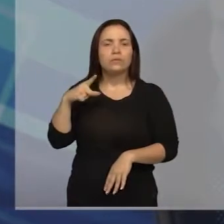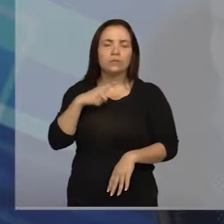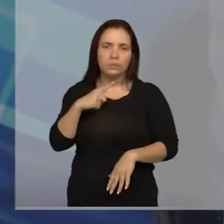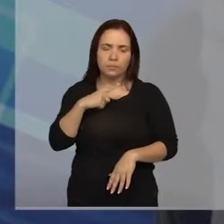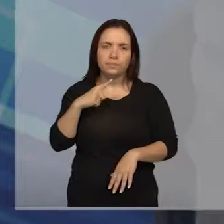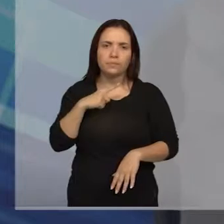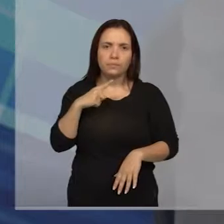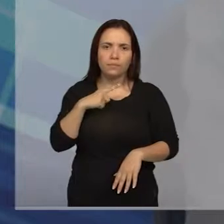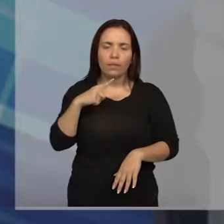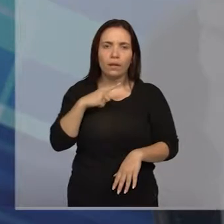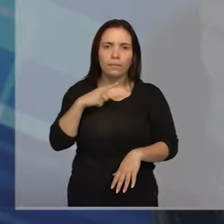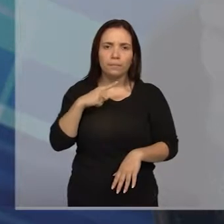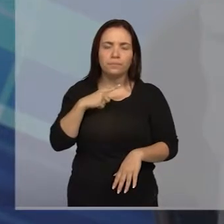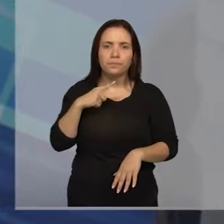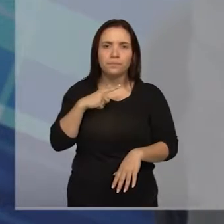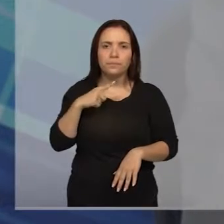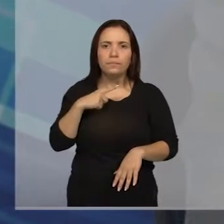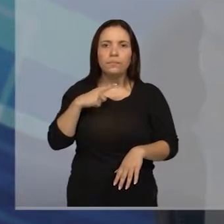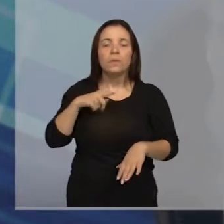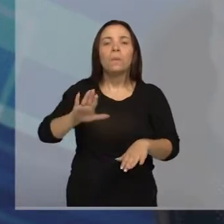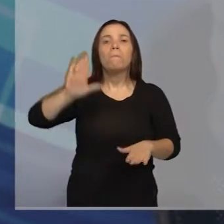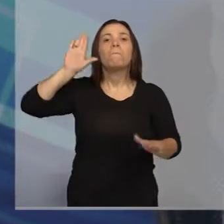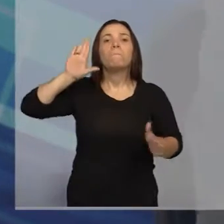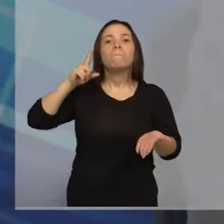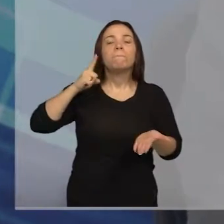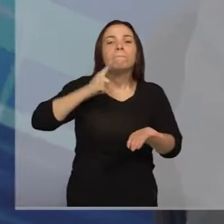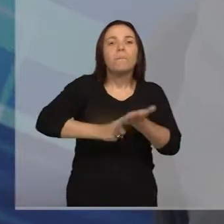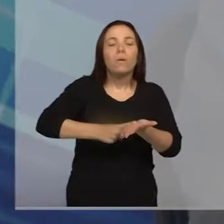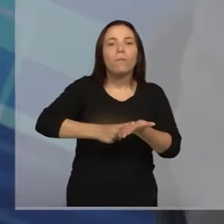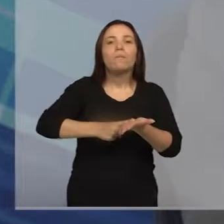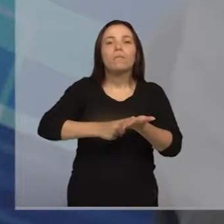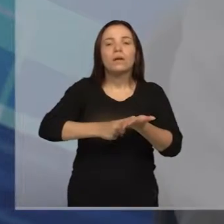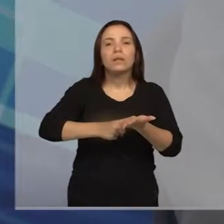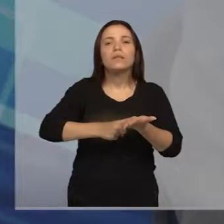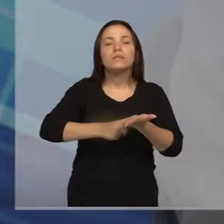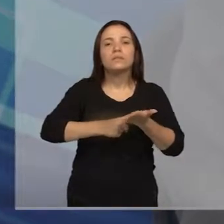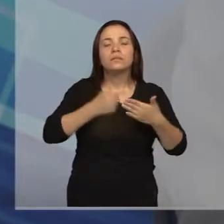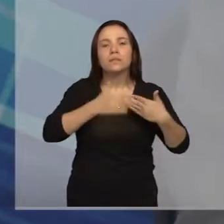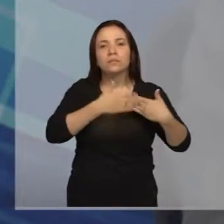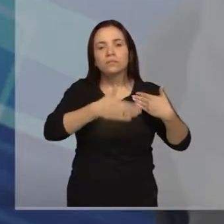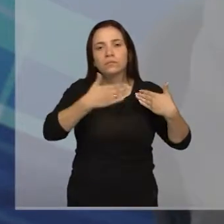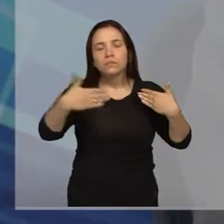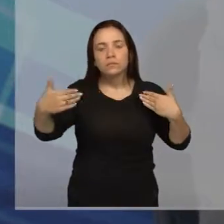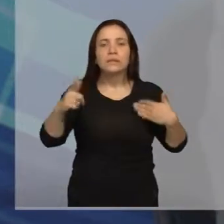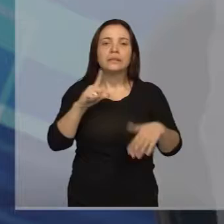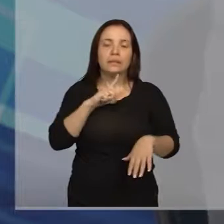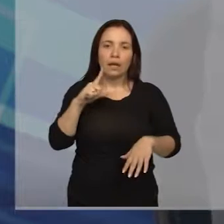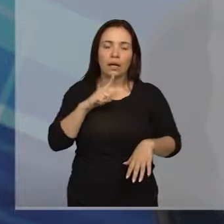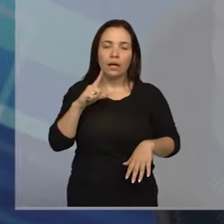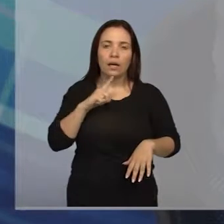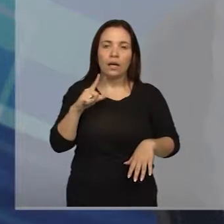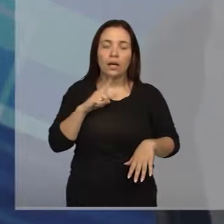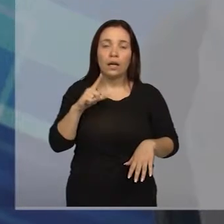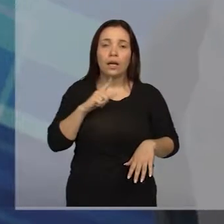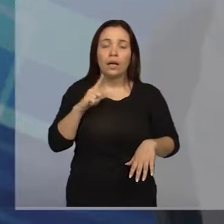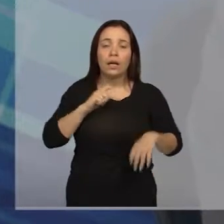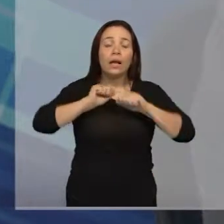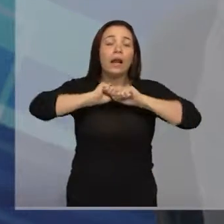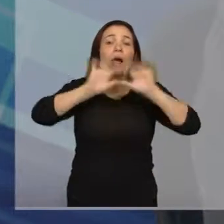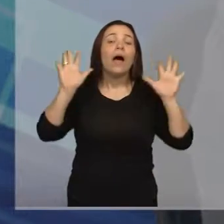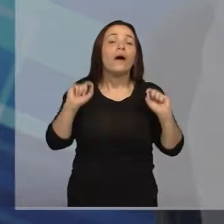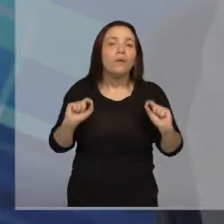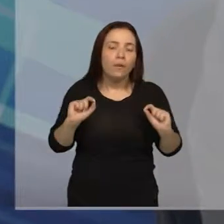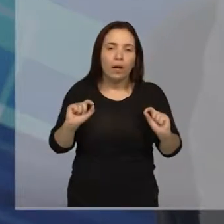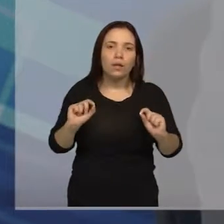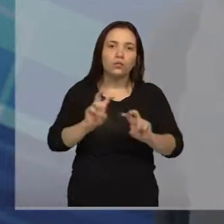vai realizando as promessas de campanha. Né? Então, embora tenha sido promessas muito vagas, mas tem algumas que foram muito claras. Uma delas